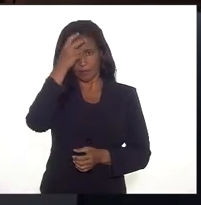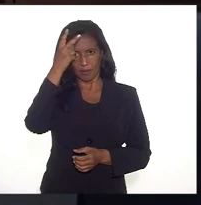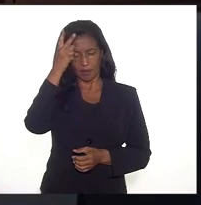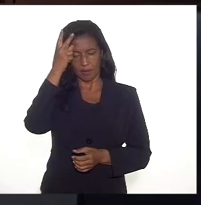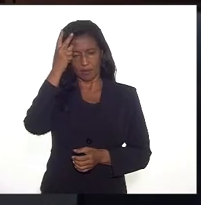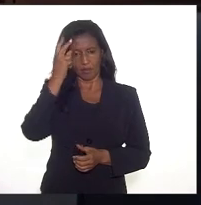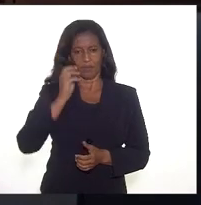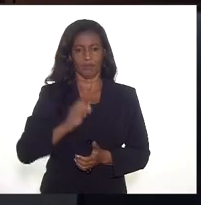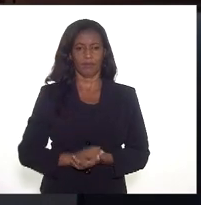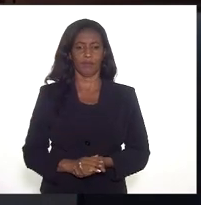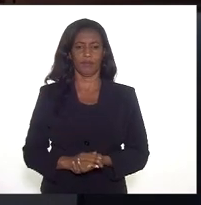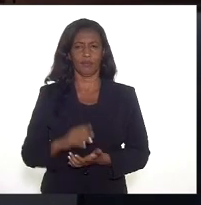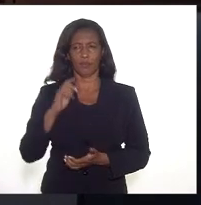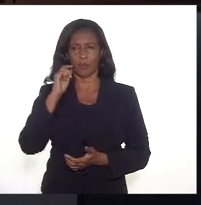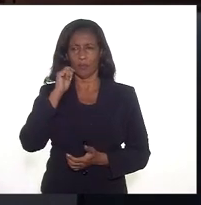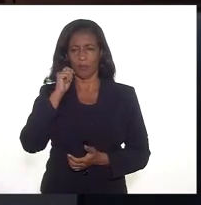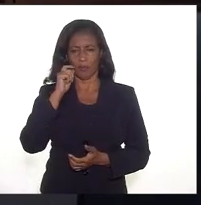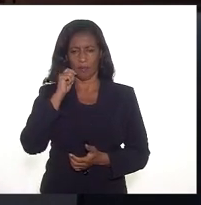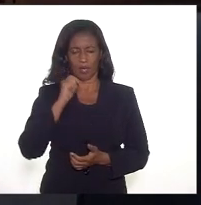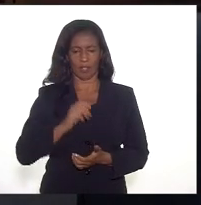Paes.